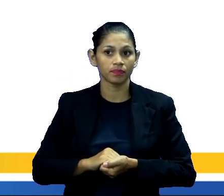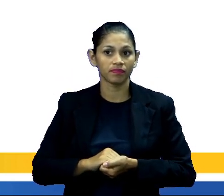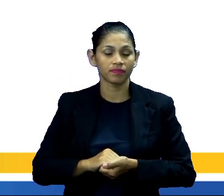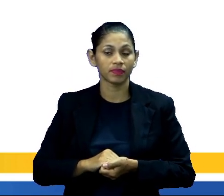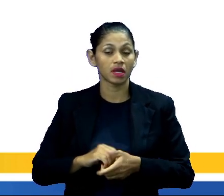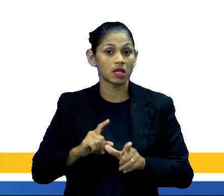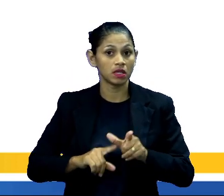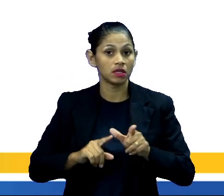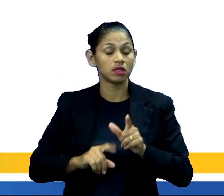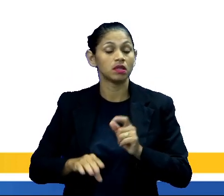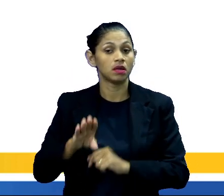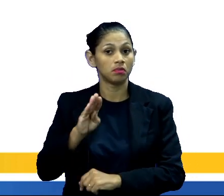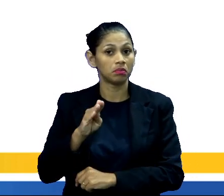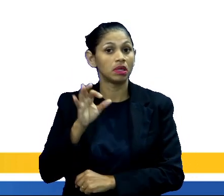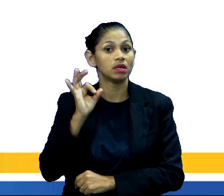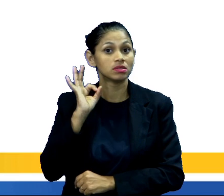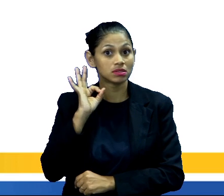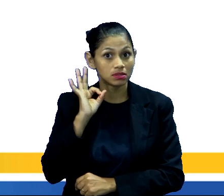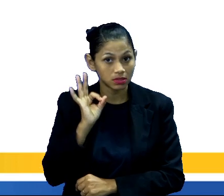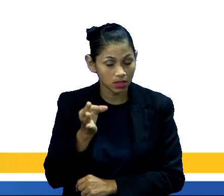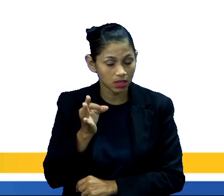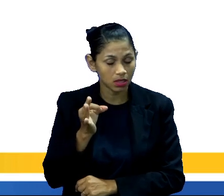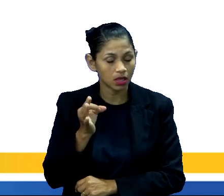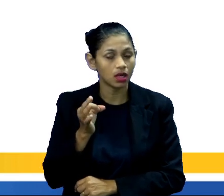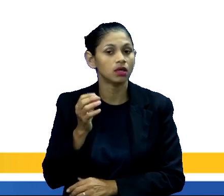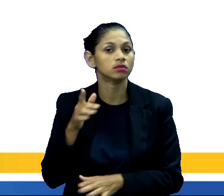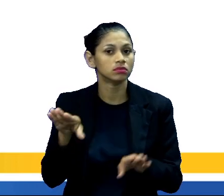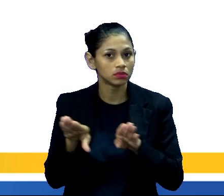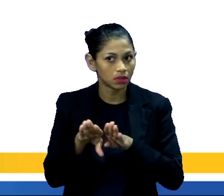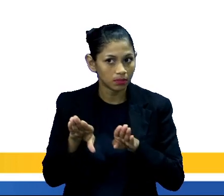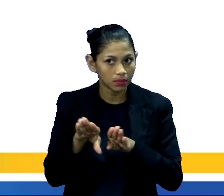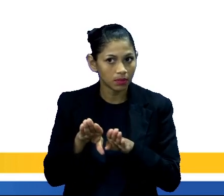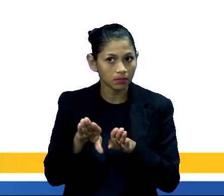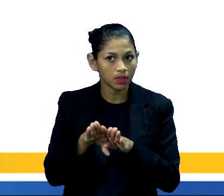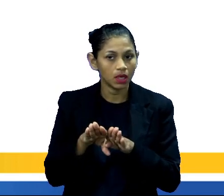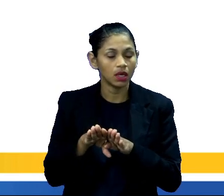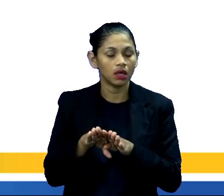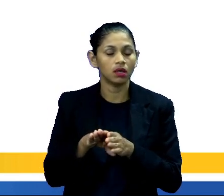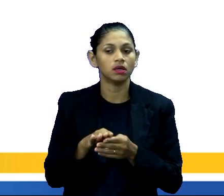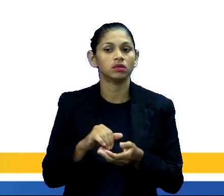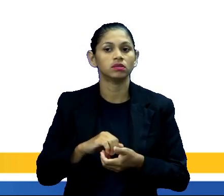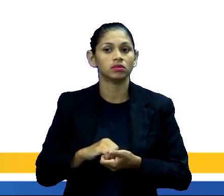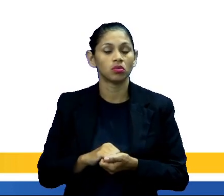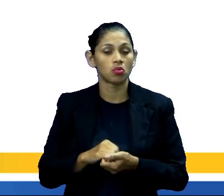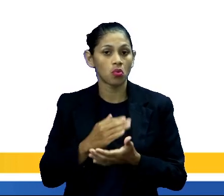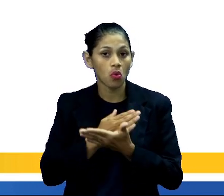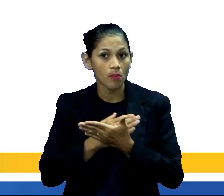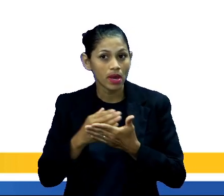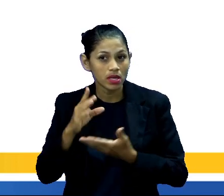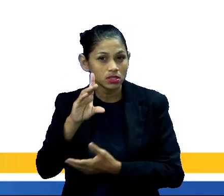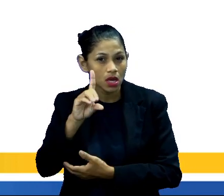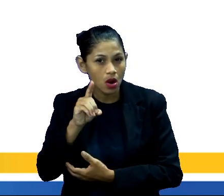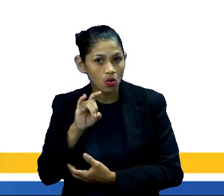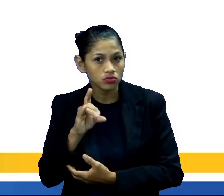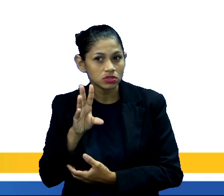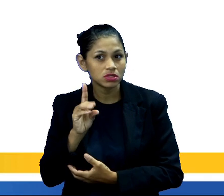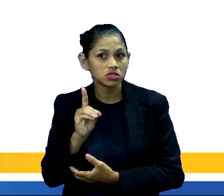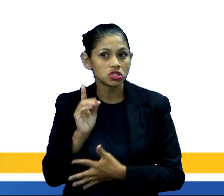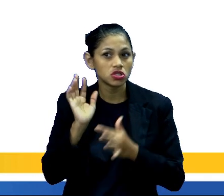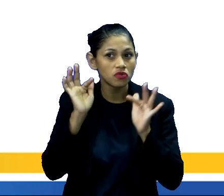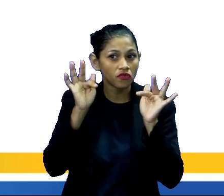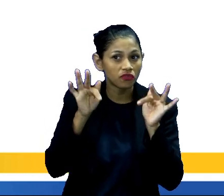A letra B também está correta, vocês veem aí que as duas frases começam com auxiliar did, elas terminam com um ponto